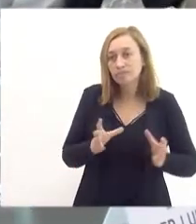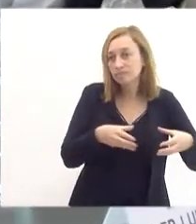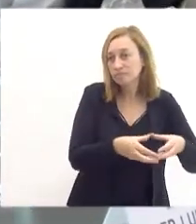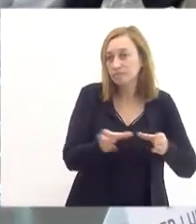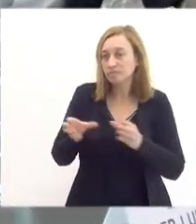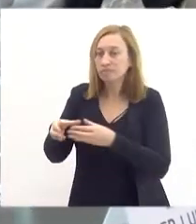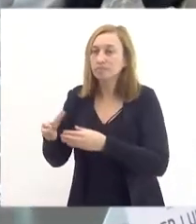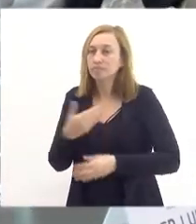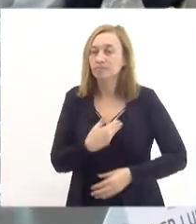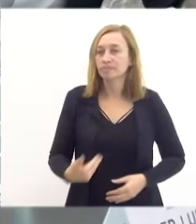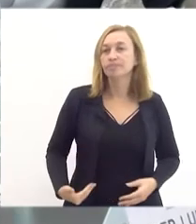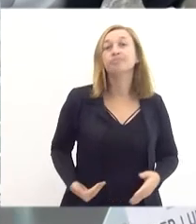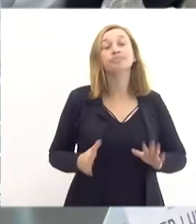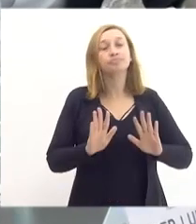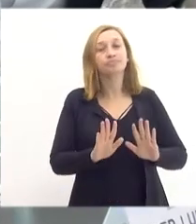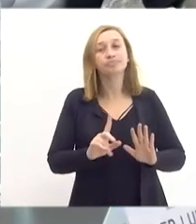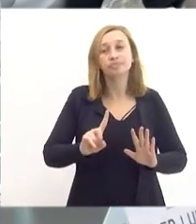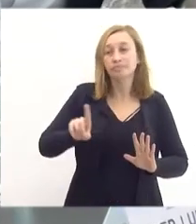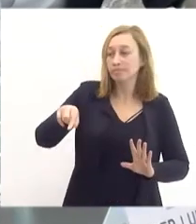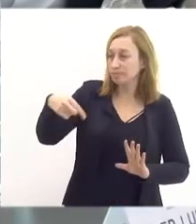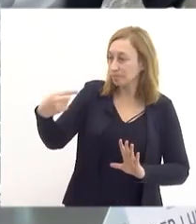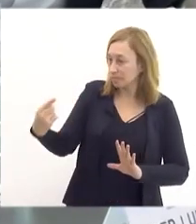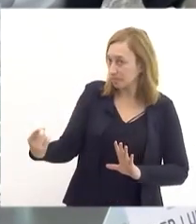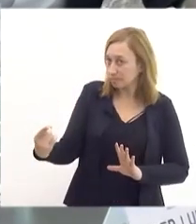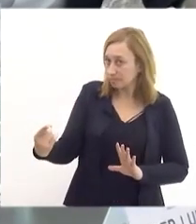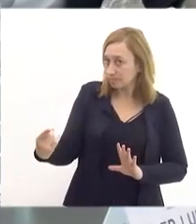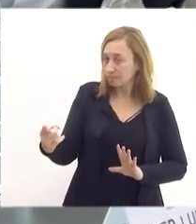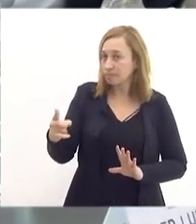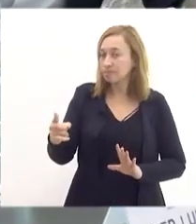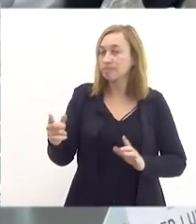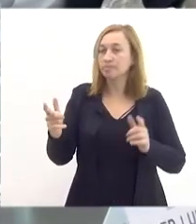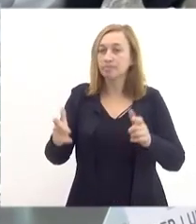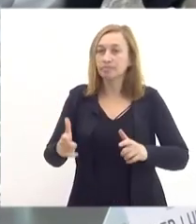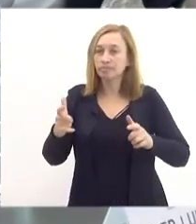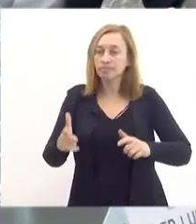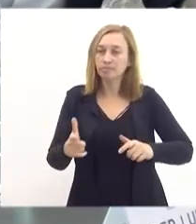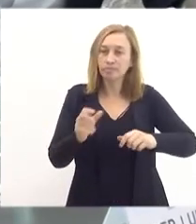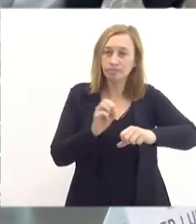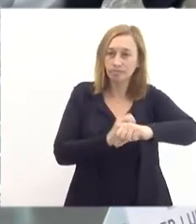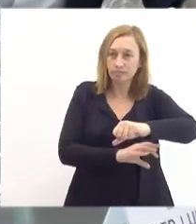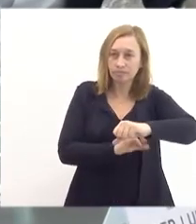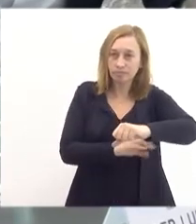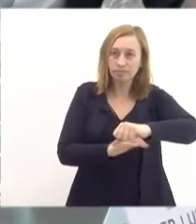seria uma outra fonte de recurso, né? Uhum.